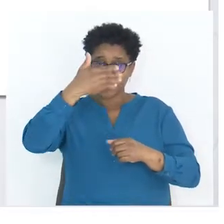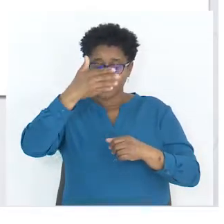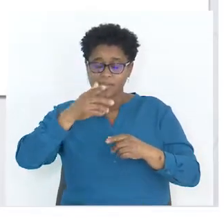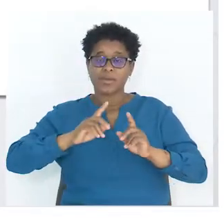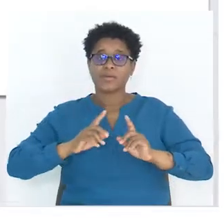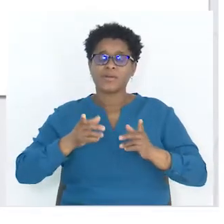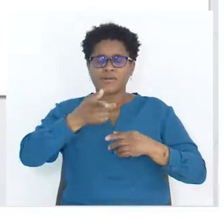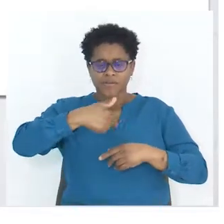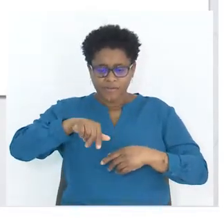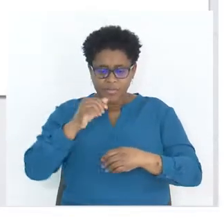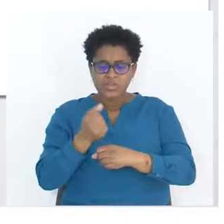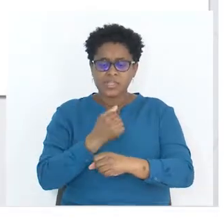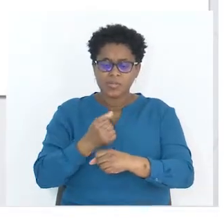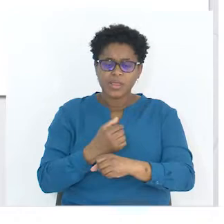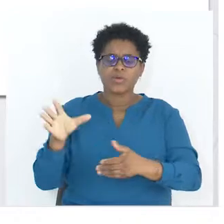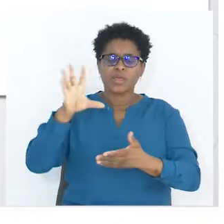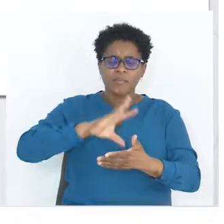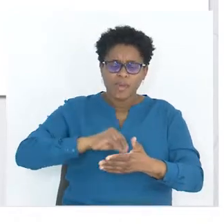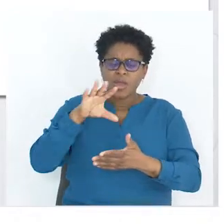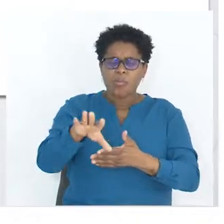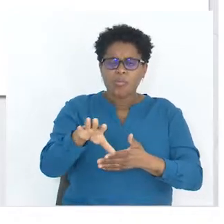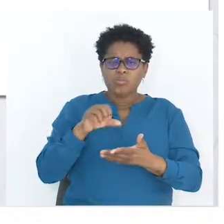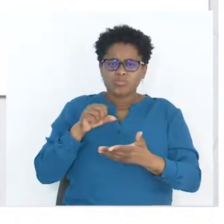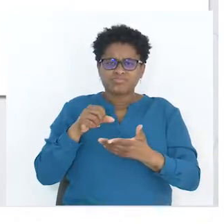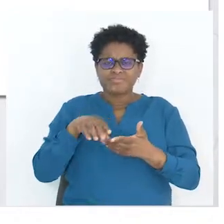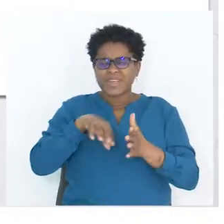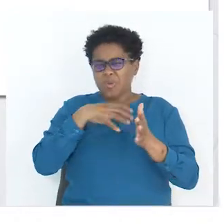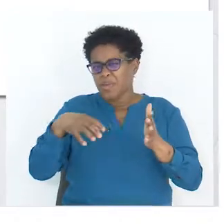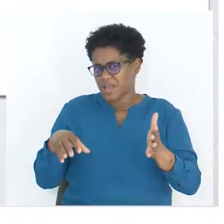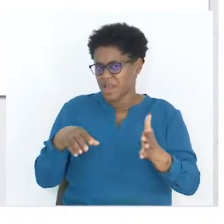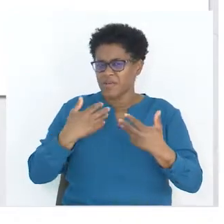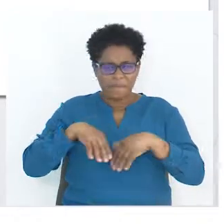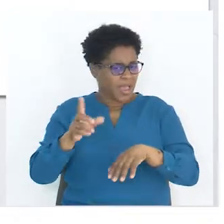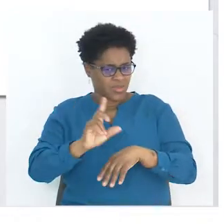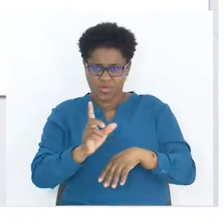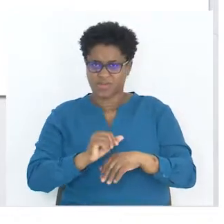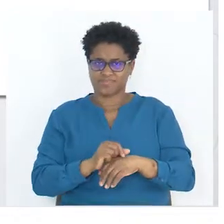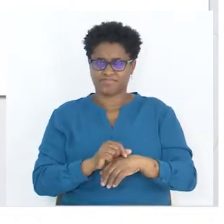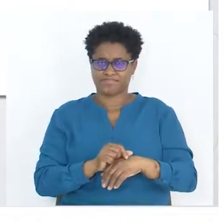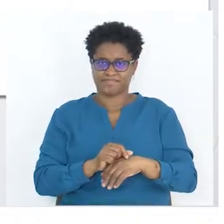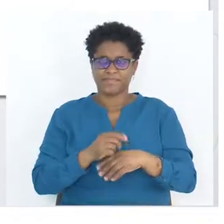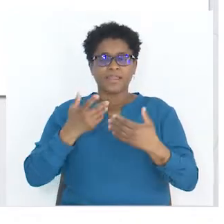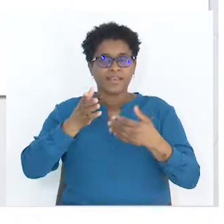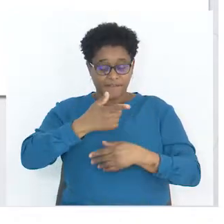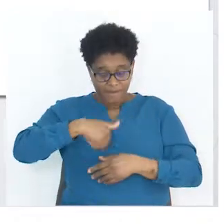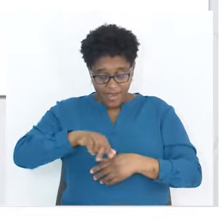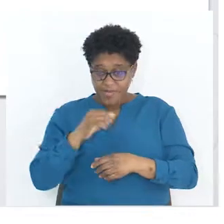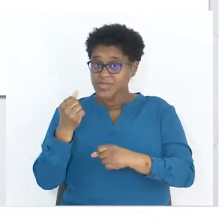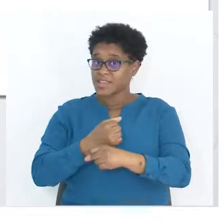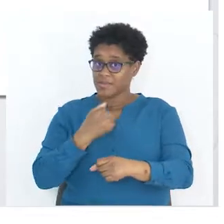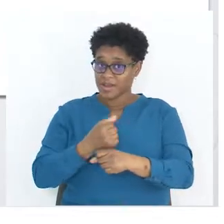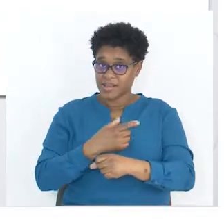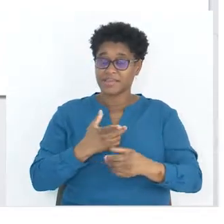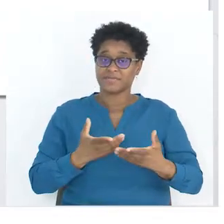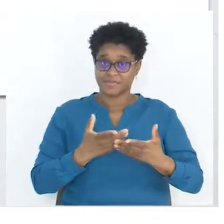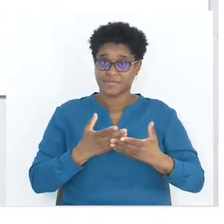primeira entrada, vamos trabalhar aquilo que é mais puxado, que tu consideras puxado, mas não é. Vamos trabalhar,